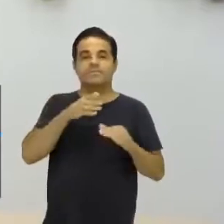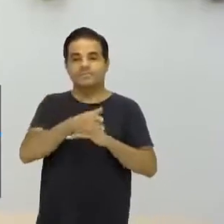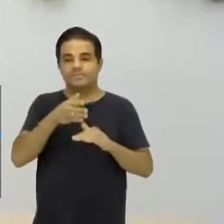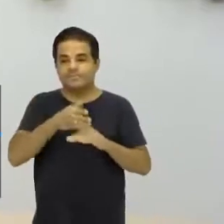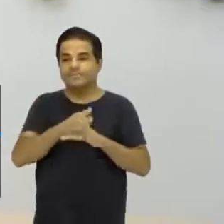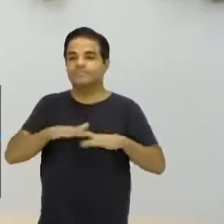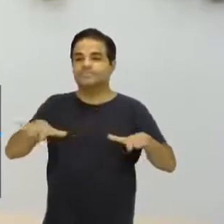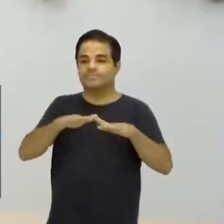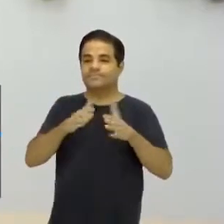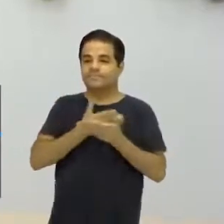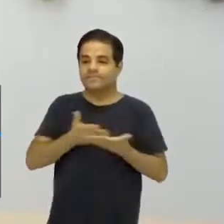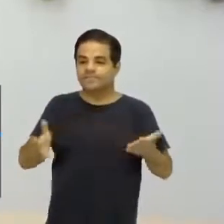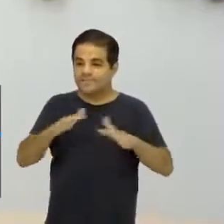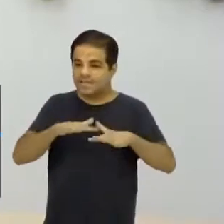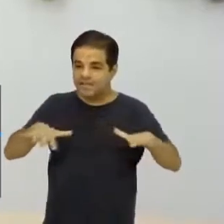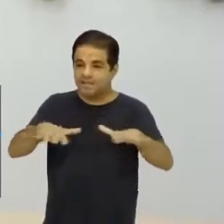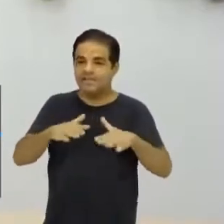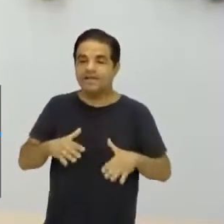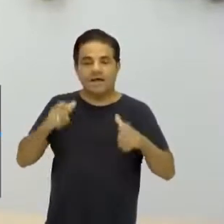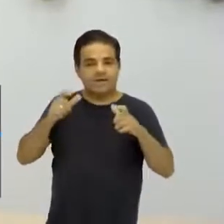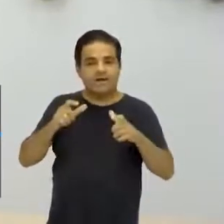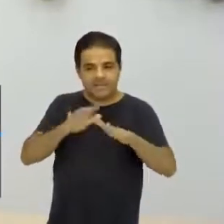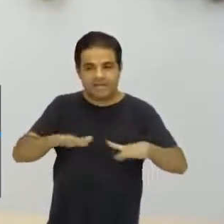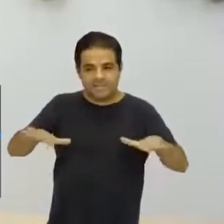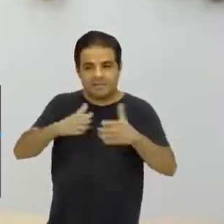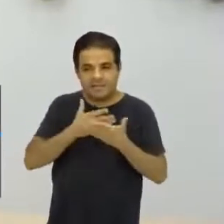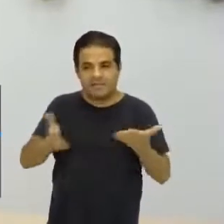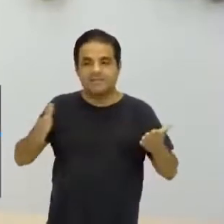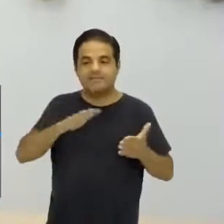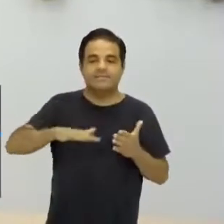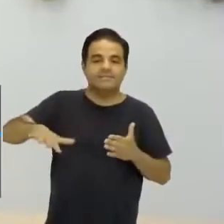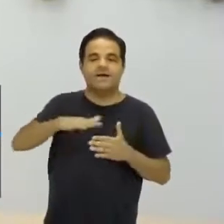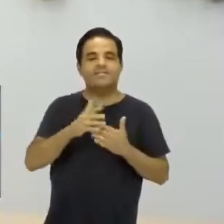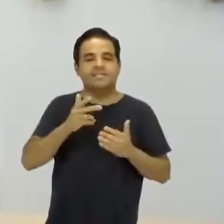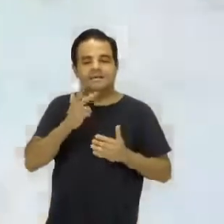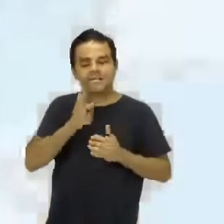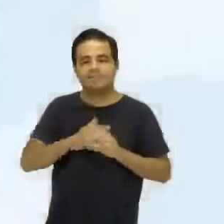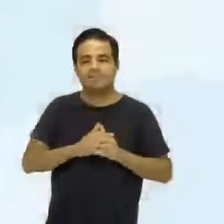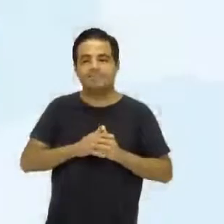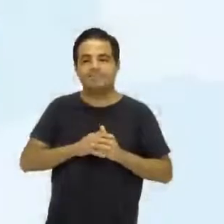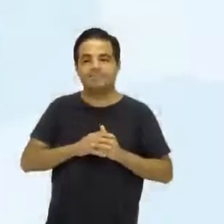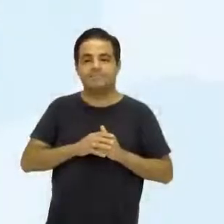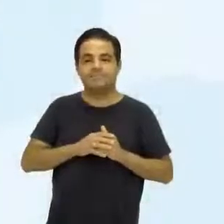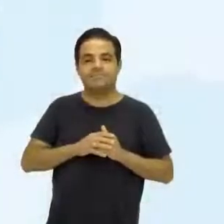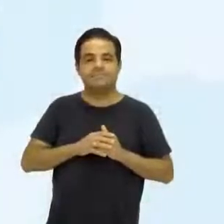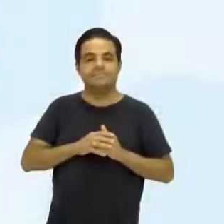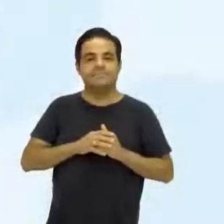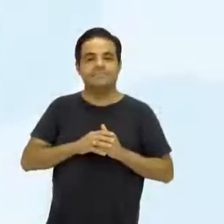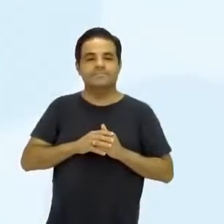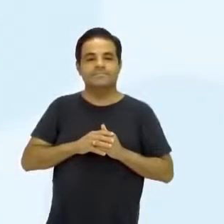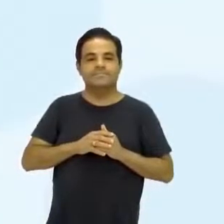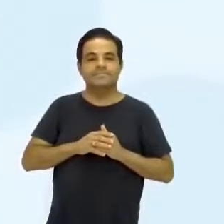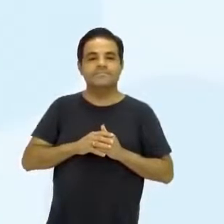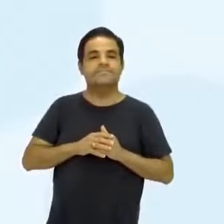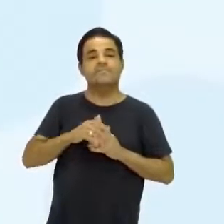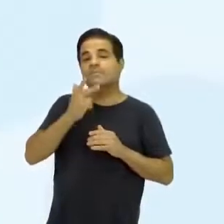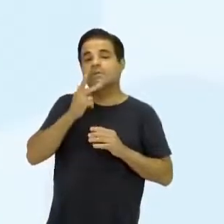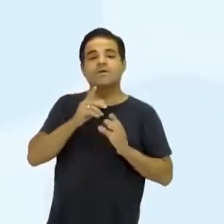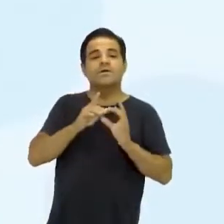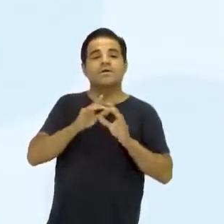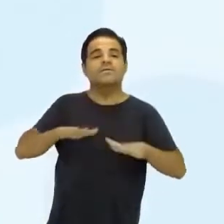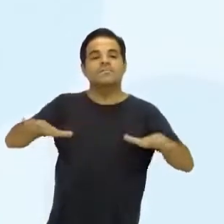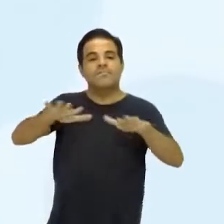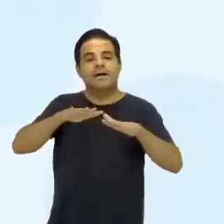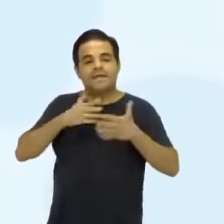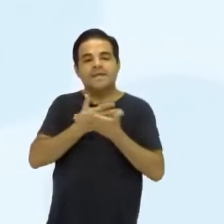aula. Estado de sítio. Então, é a resposta. Pode colocar, por gentileza, a pergunta novamente? Olha lá. Ao final do vídeo, responda o que